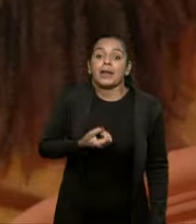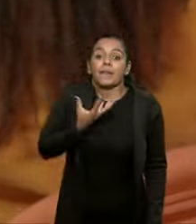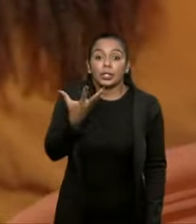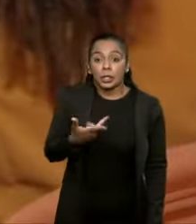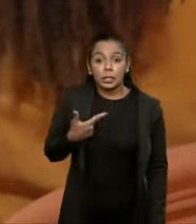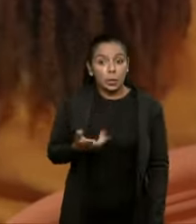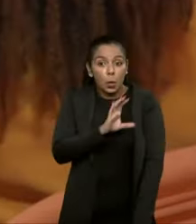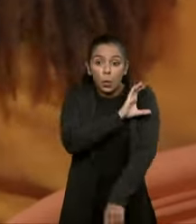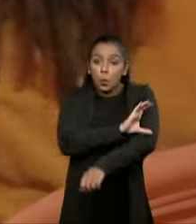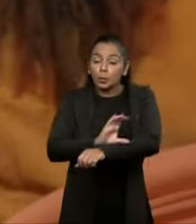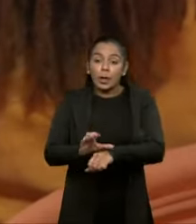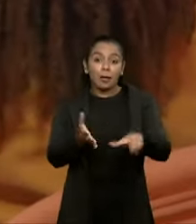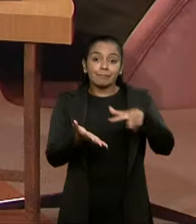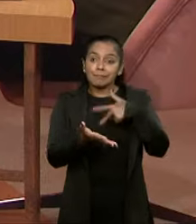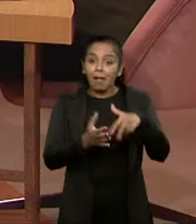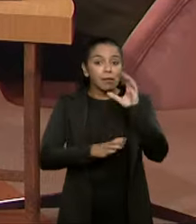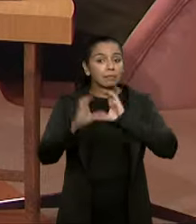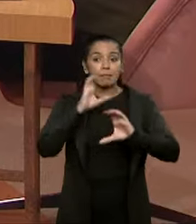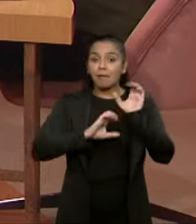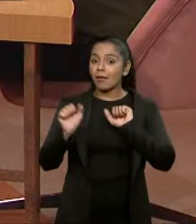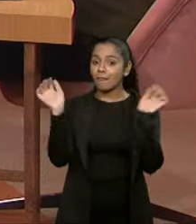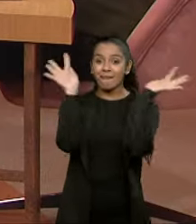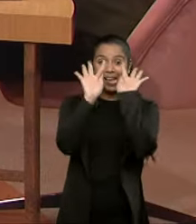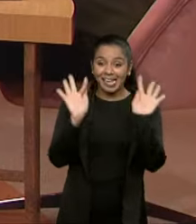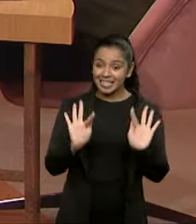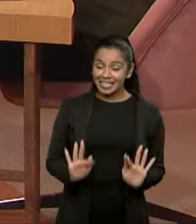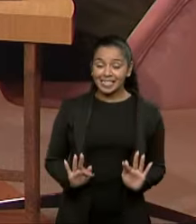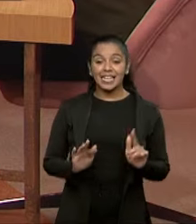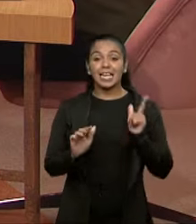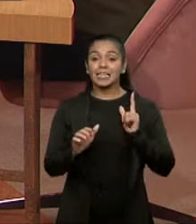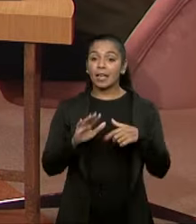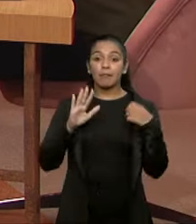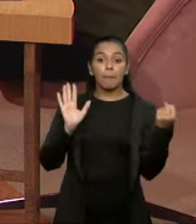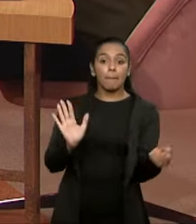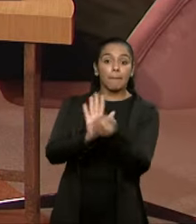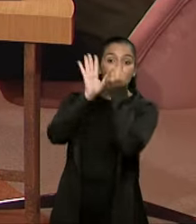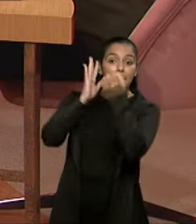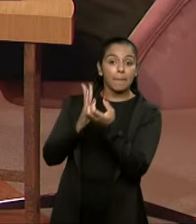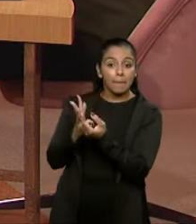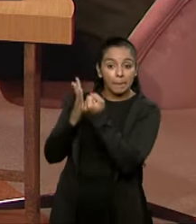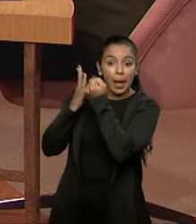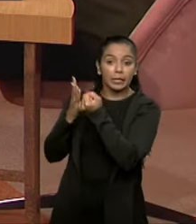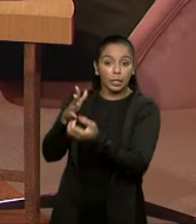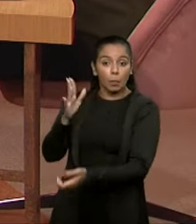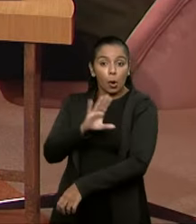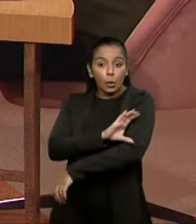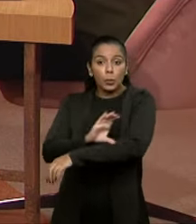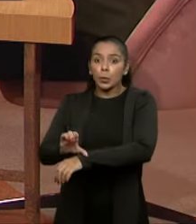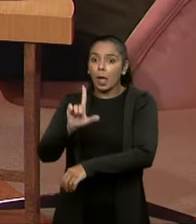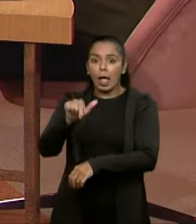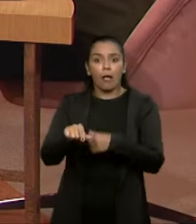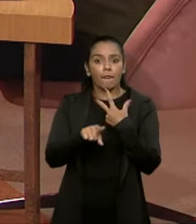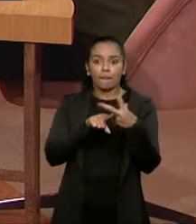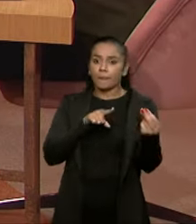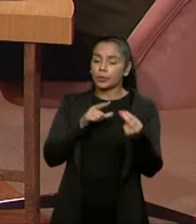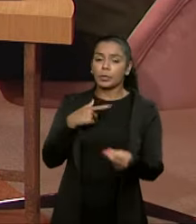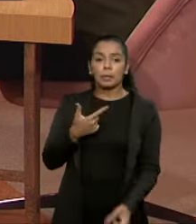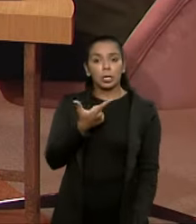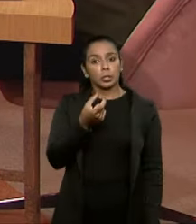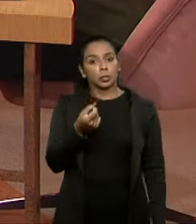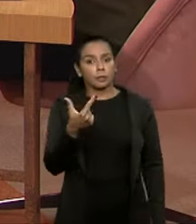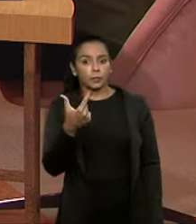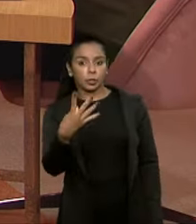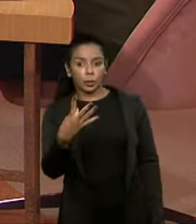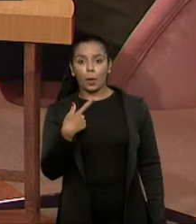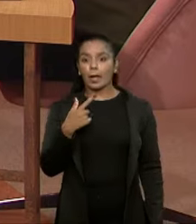dança e canto de felicidade. E ele falou que depois de ter virado patrimônio cultural, é de uma vitória. Exatamente. Mas mesmo assim, a gente, em 2024, tem